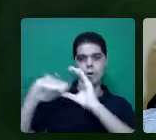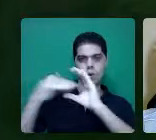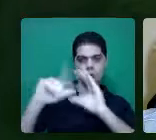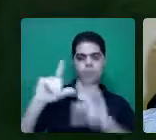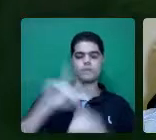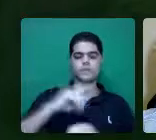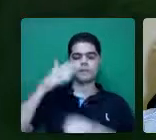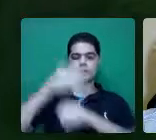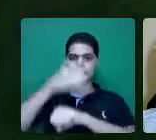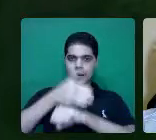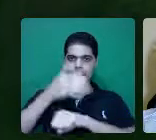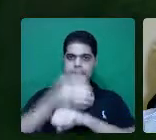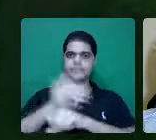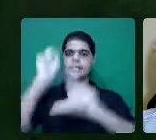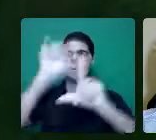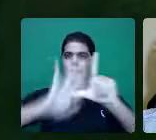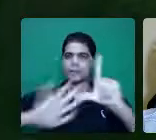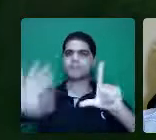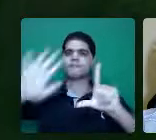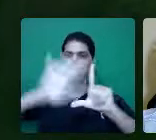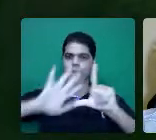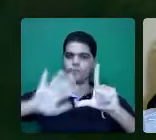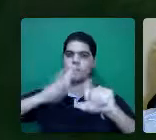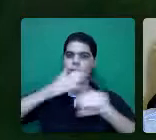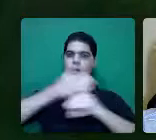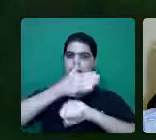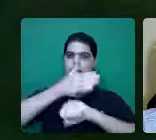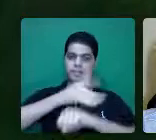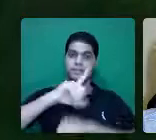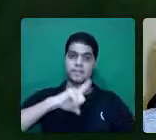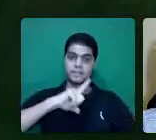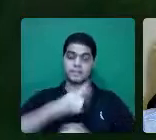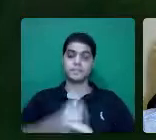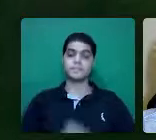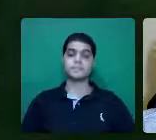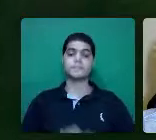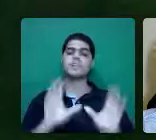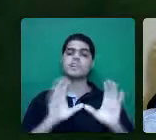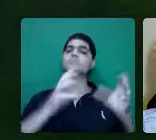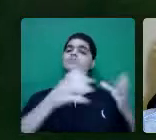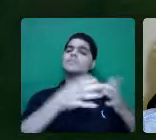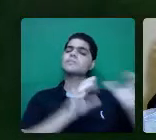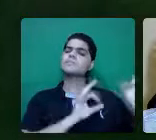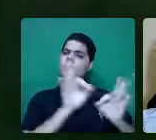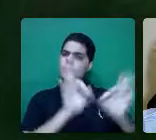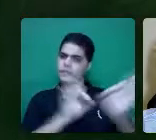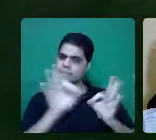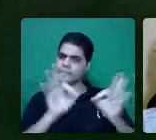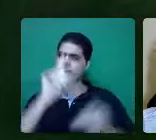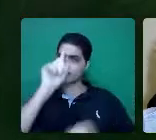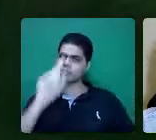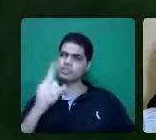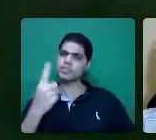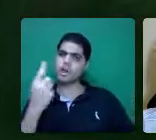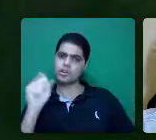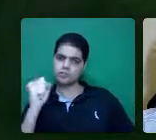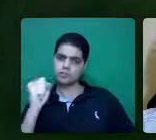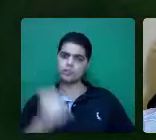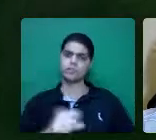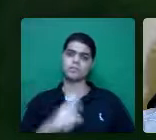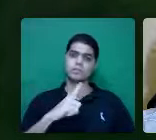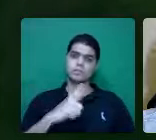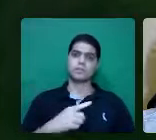à plataforma online, e ali vocês vão formar os times, tá? Já vou falar um pouquinho sobre isso. E a nossa maratona acontece nos